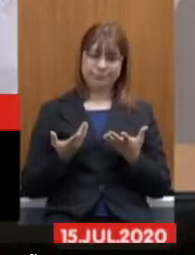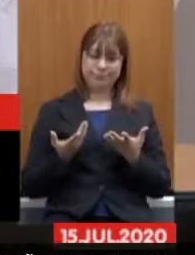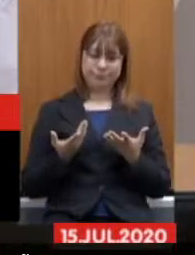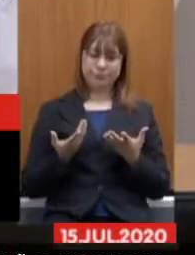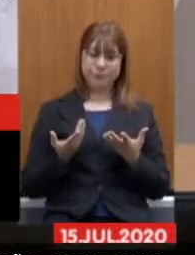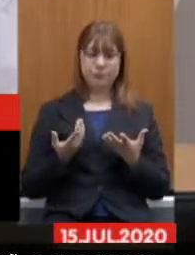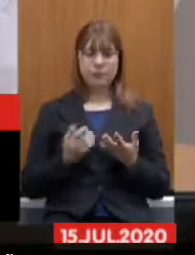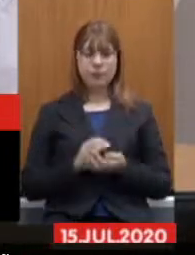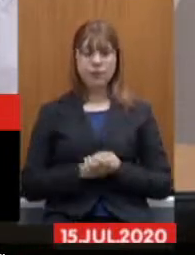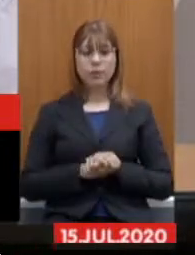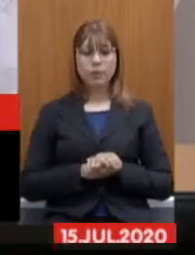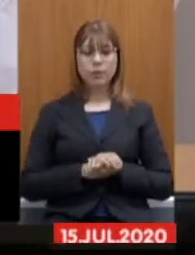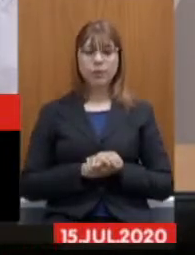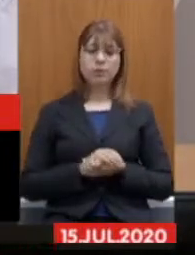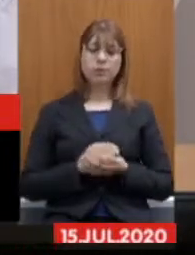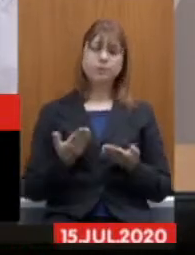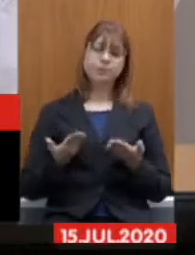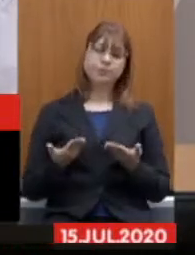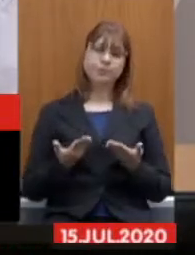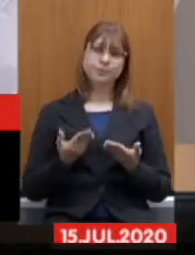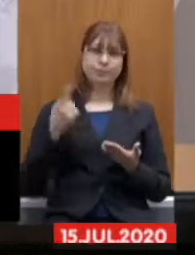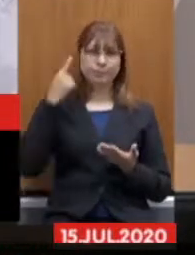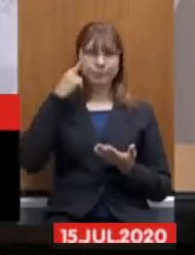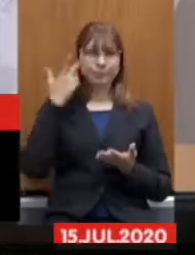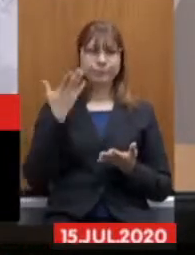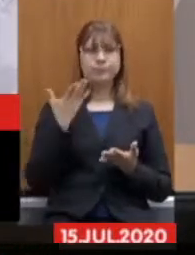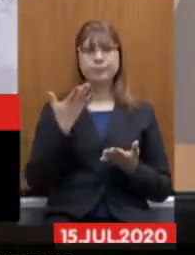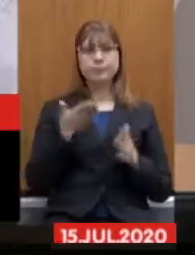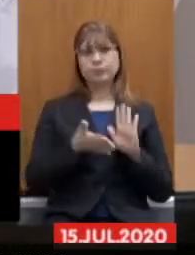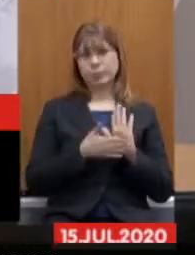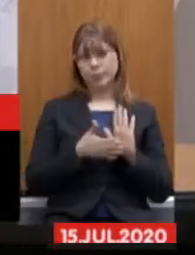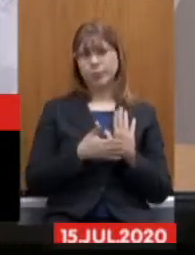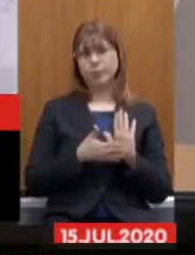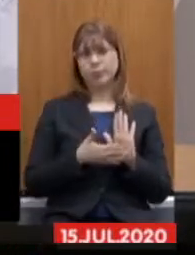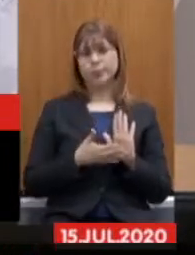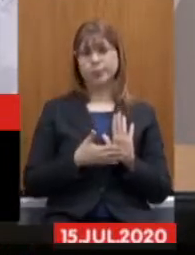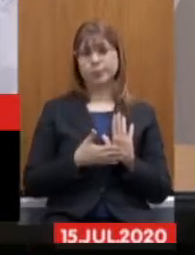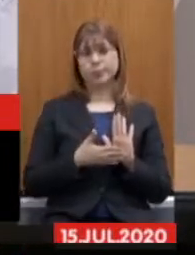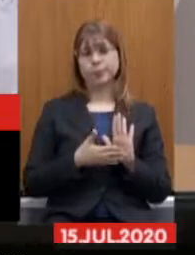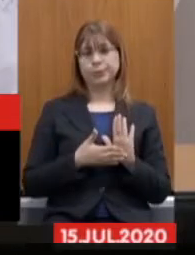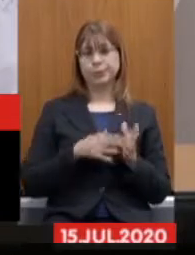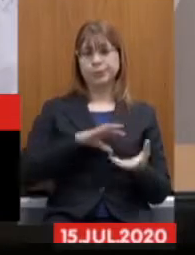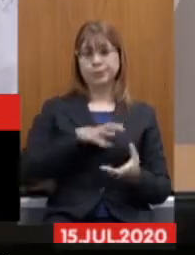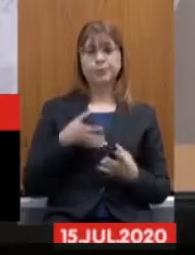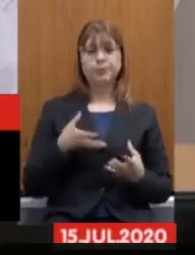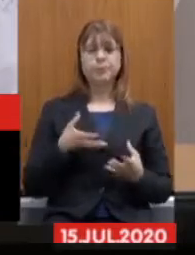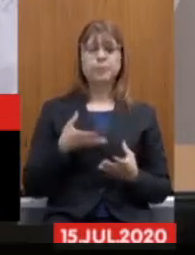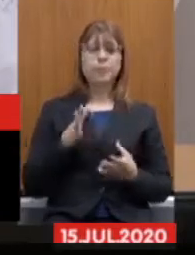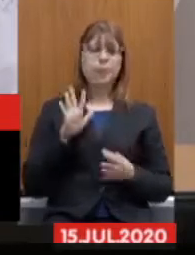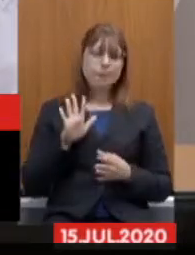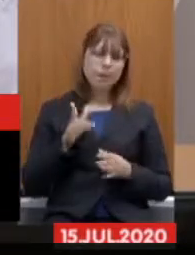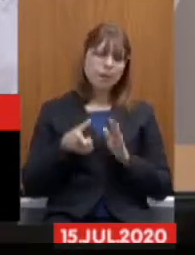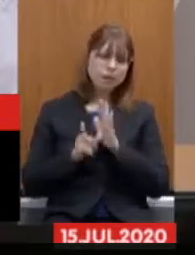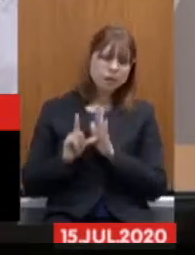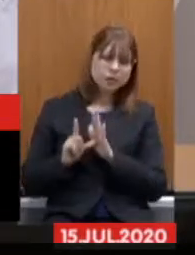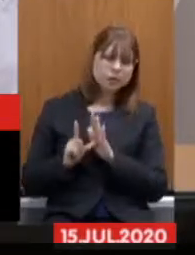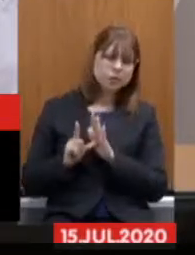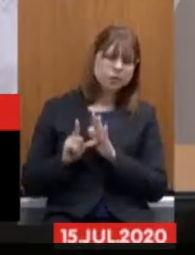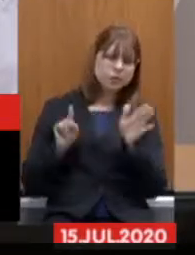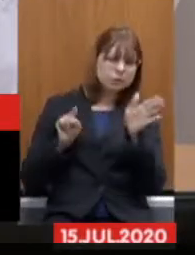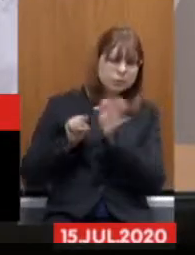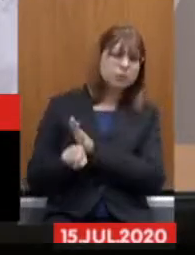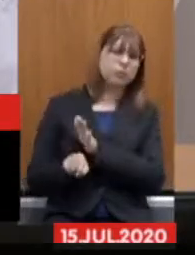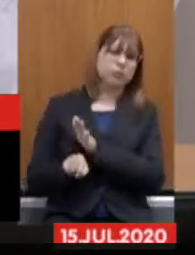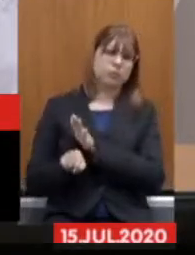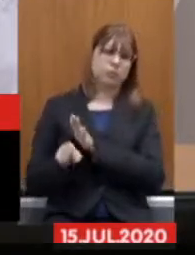é mas vamos entrar no mérito da proposta e eu queria antes de qualquer coisa fazer uma pergunta aí